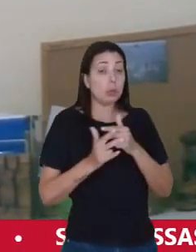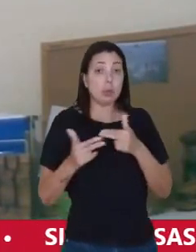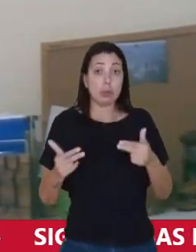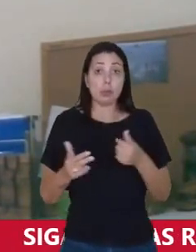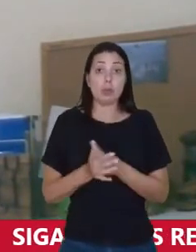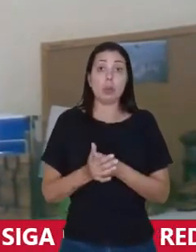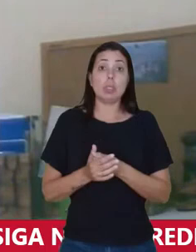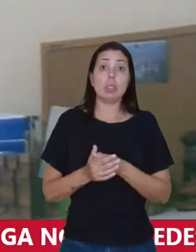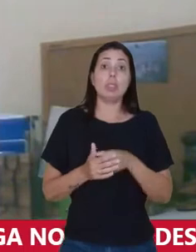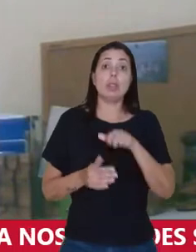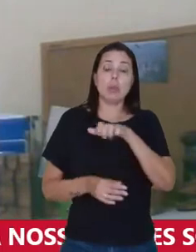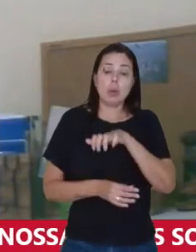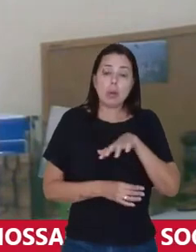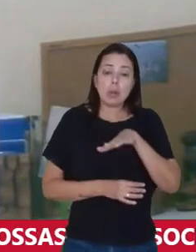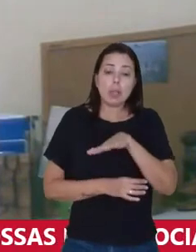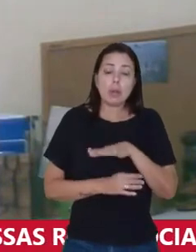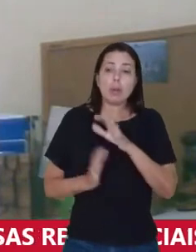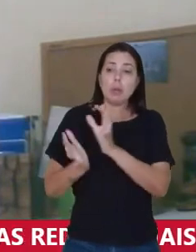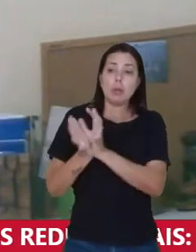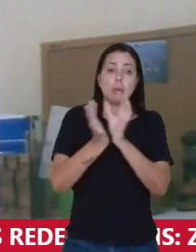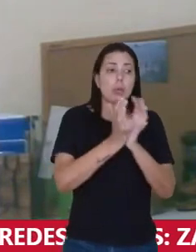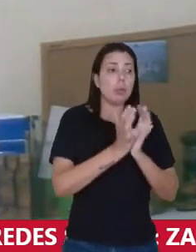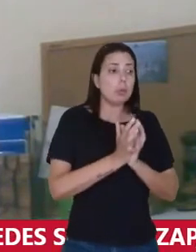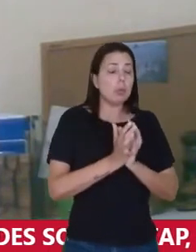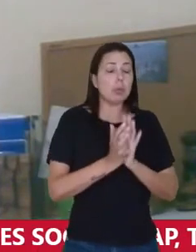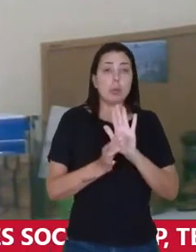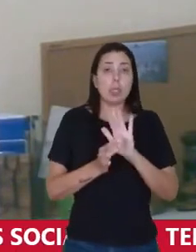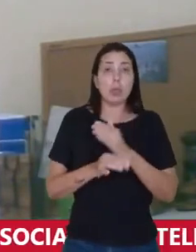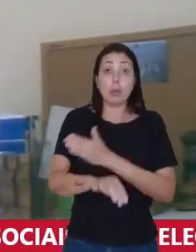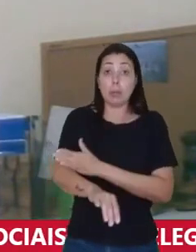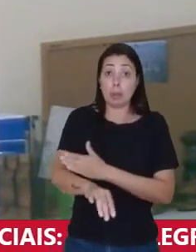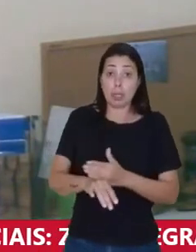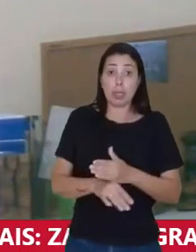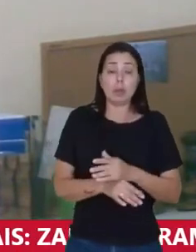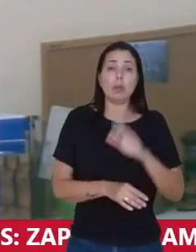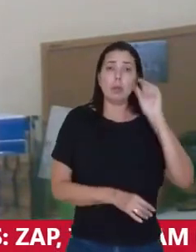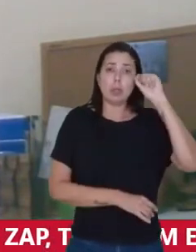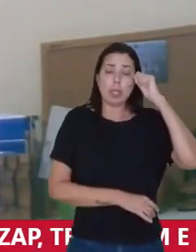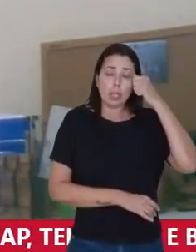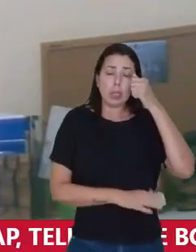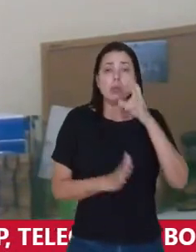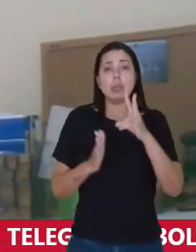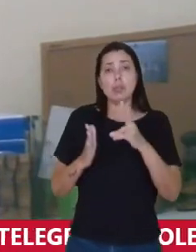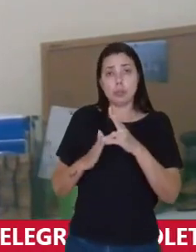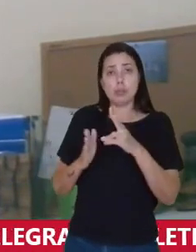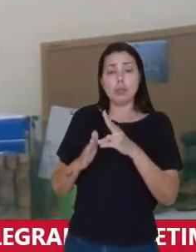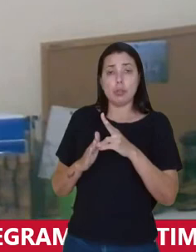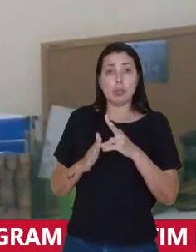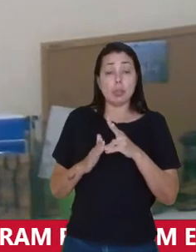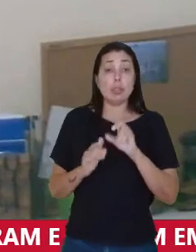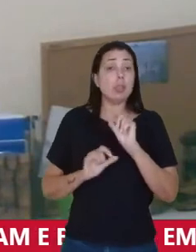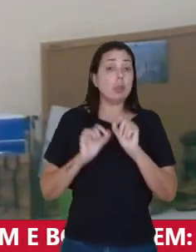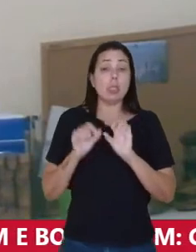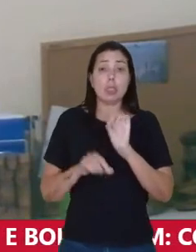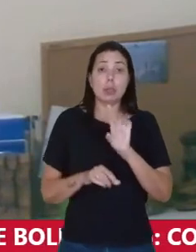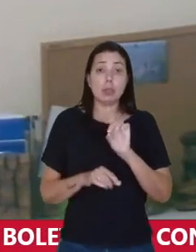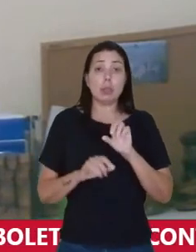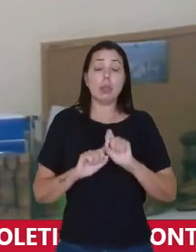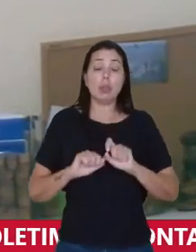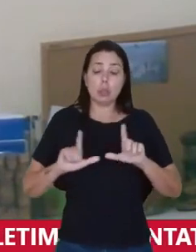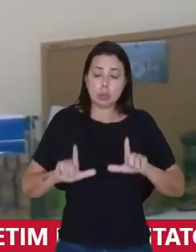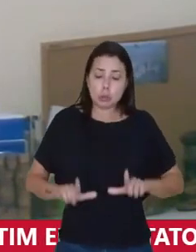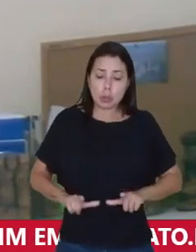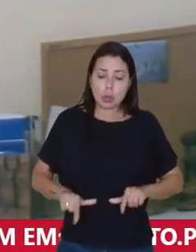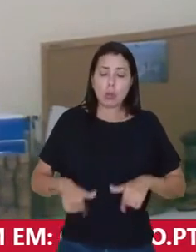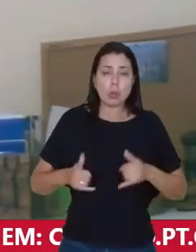de formas de territorialização de grupos não brancos, né, grupos negros, grupos indígenas, né, que não só sofrem